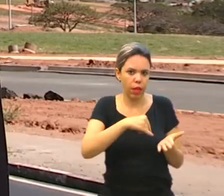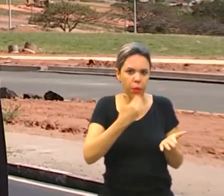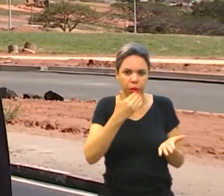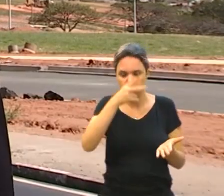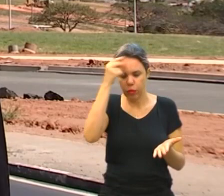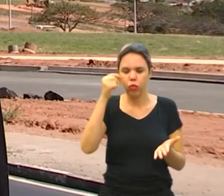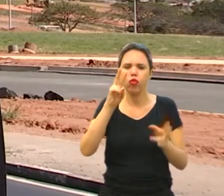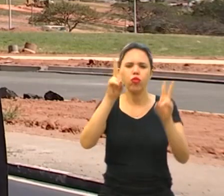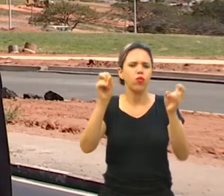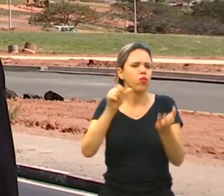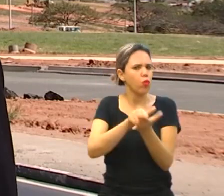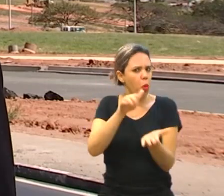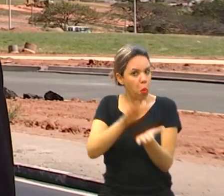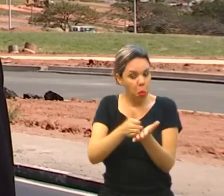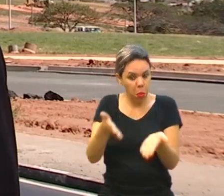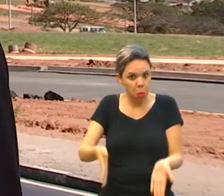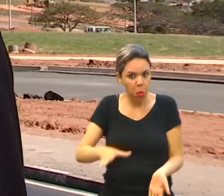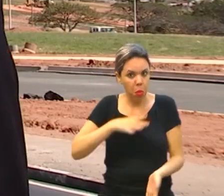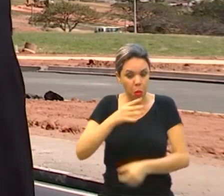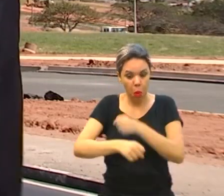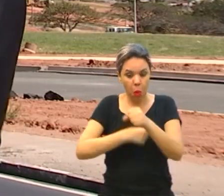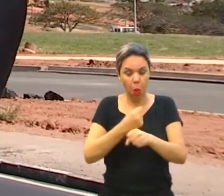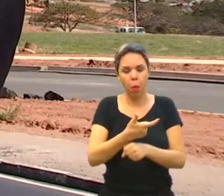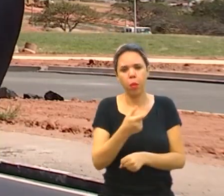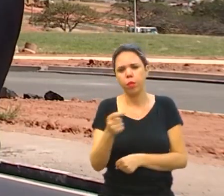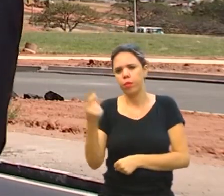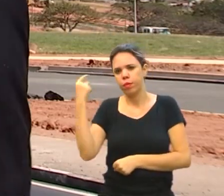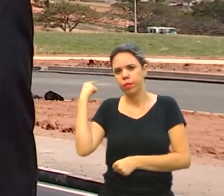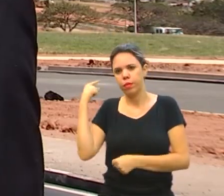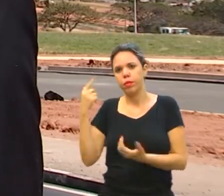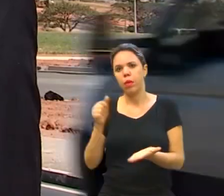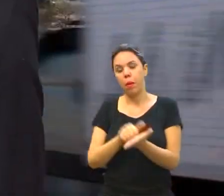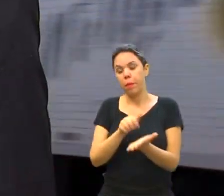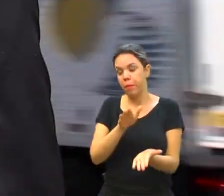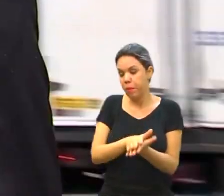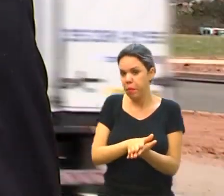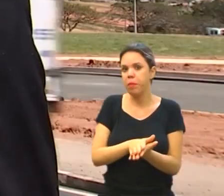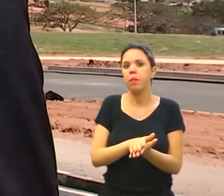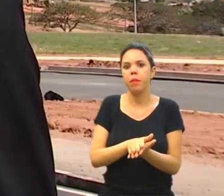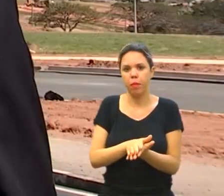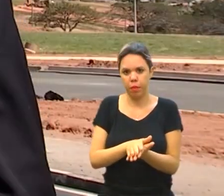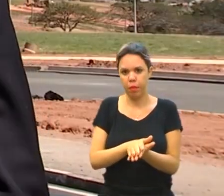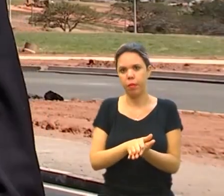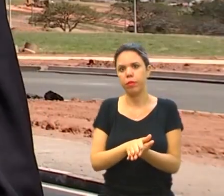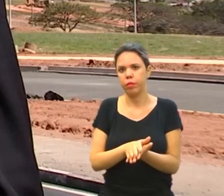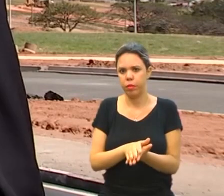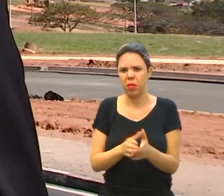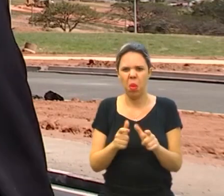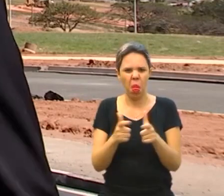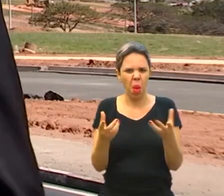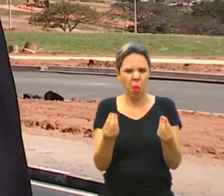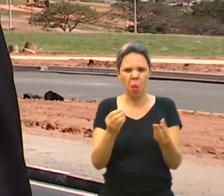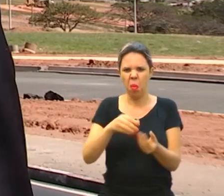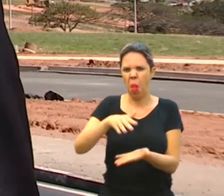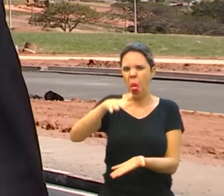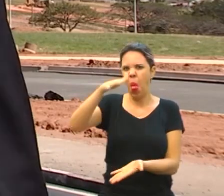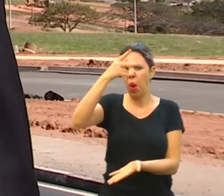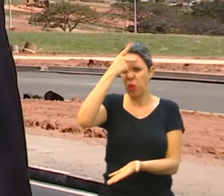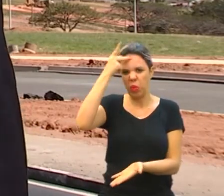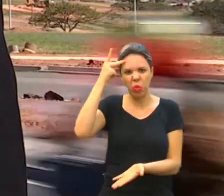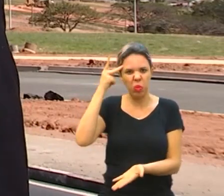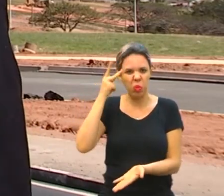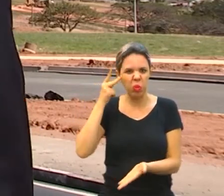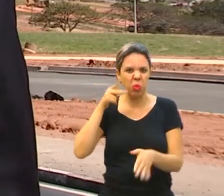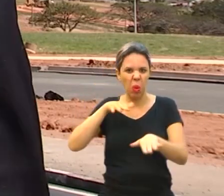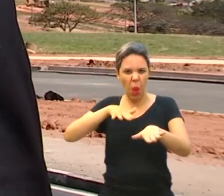requerimento era sobre as multas aplicadas aqui no ano de 2020. As multas em excesso.